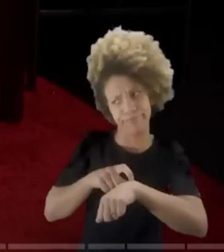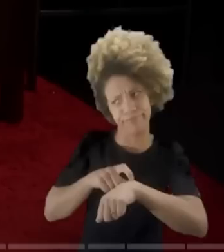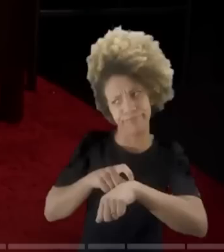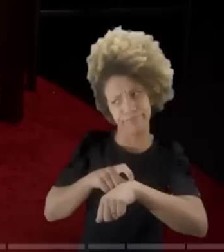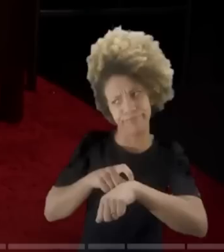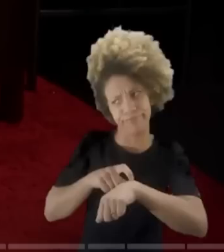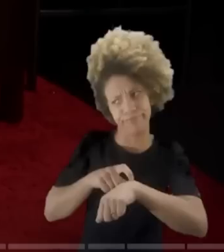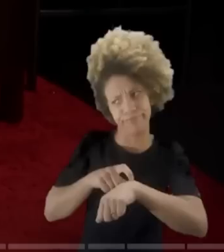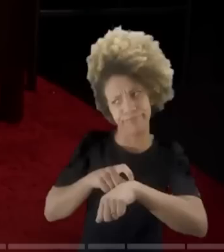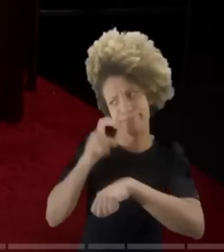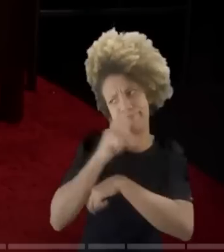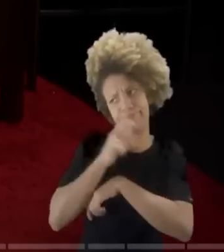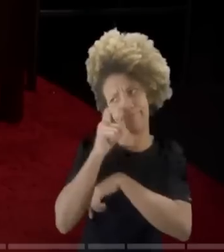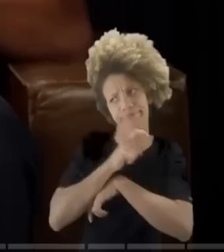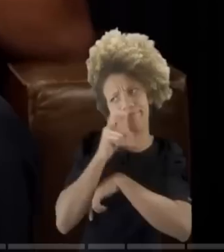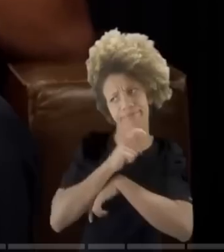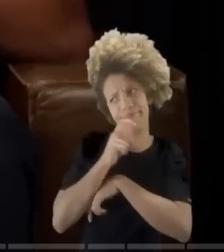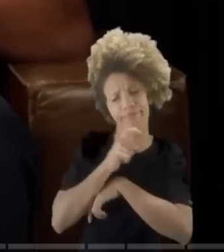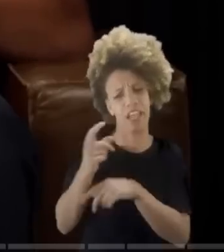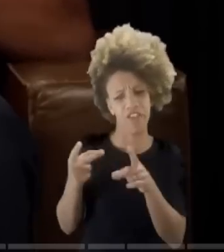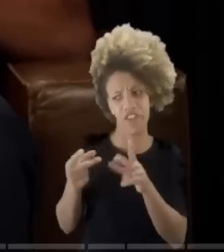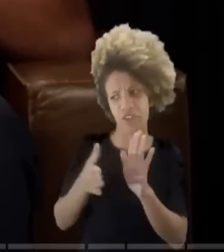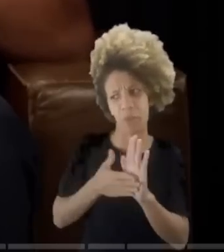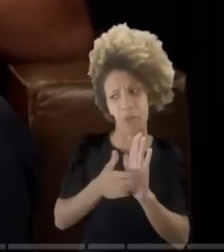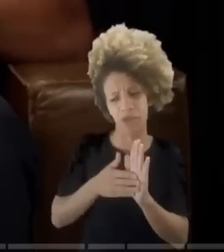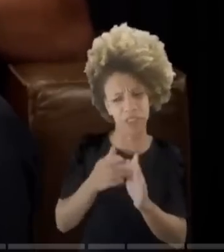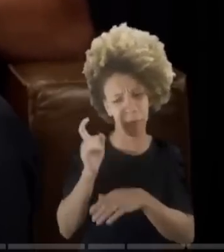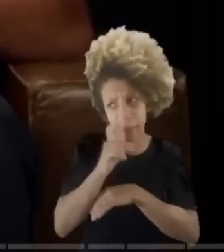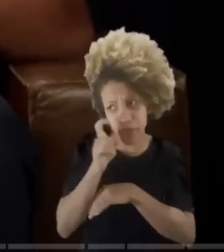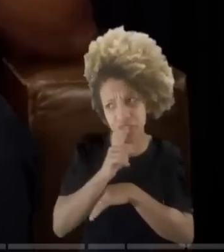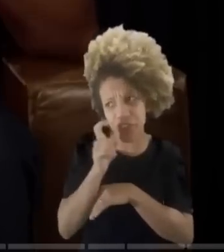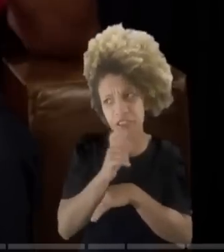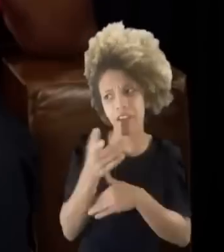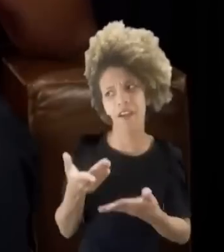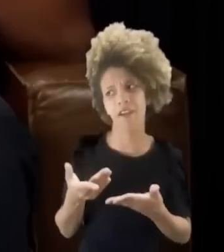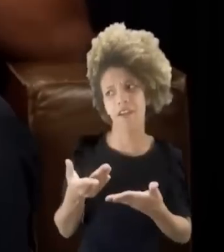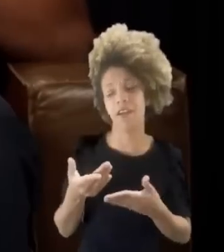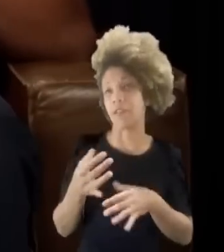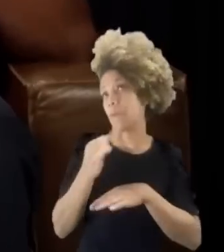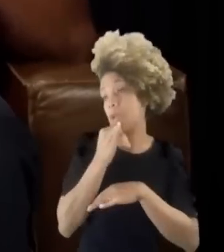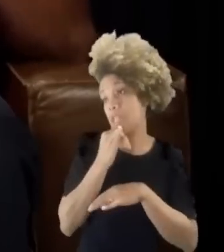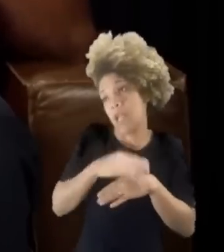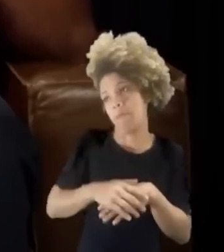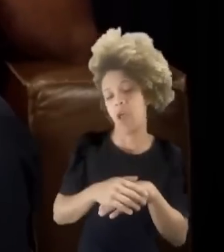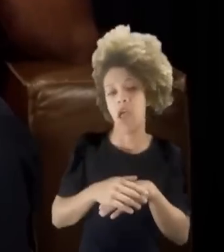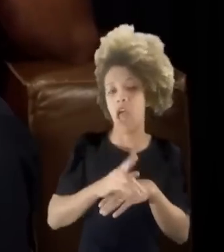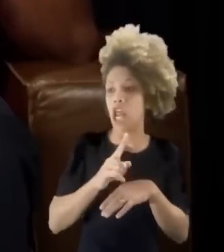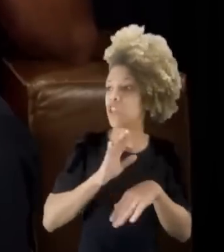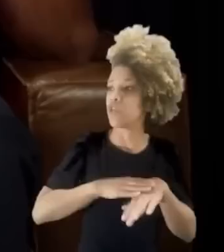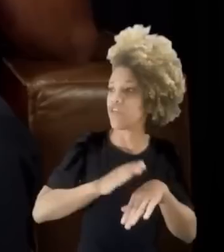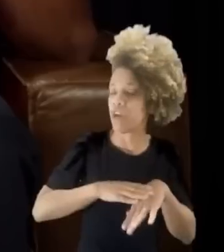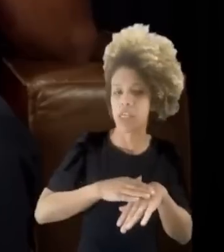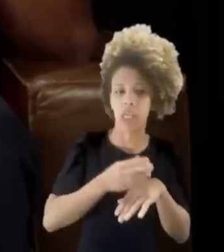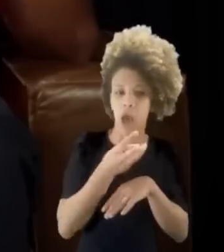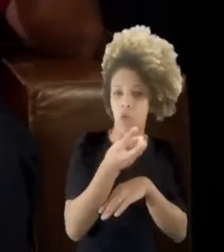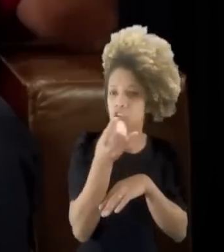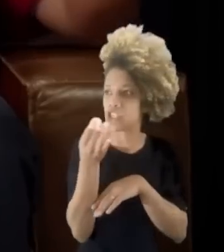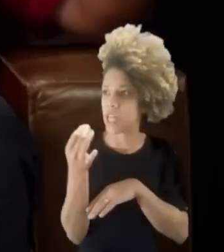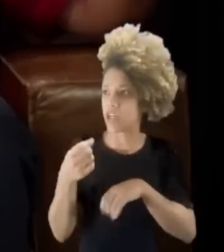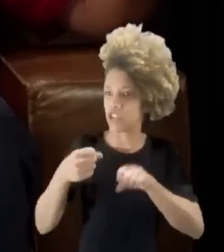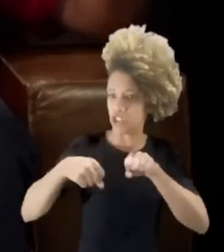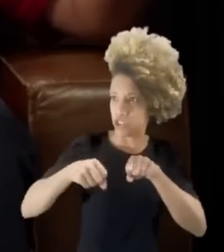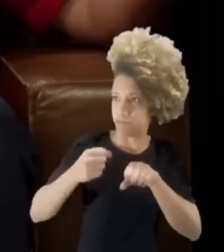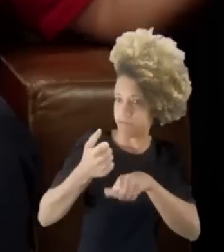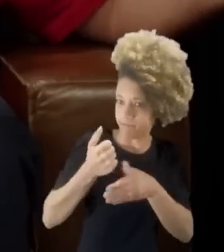no fim é uma plataforma que tá criando isso é mentira é uma falsa autonomia mano e aí vamos supor o entregador não fez o número de pedidos que